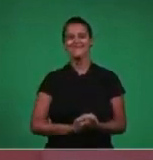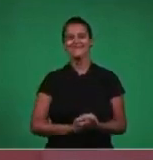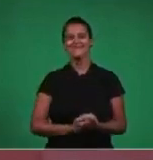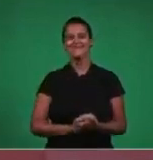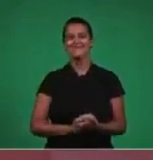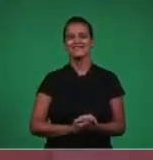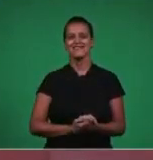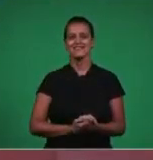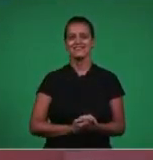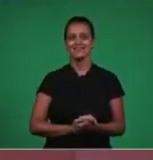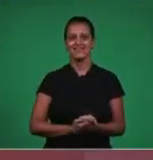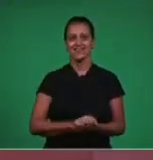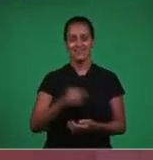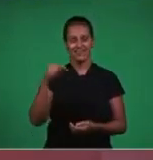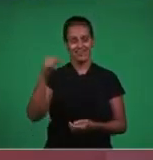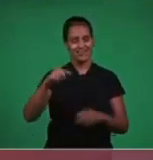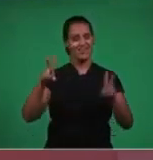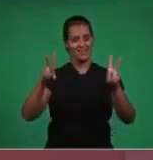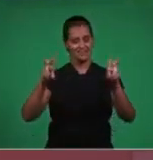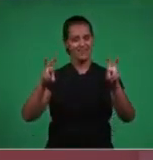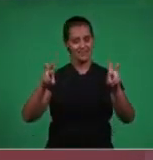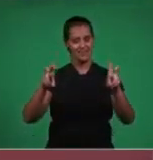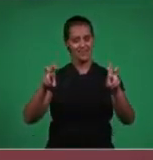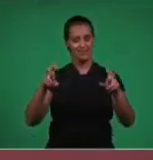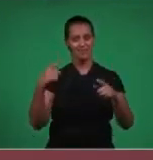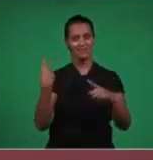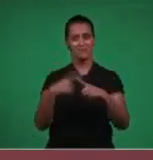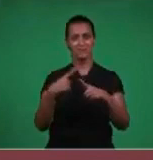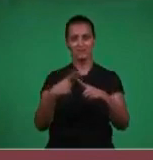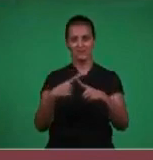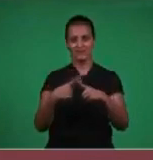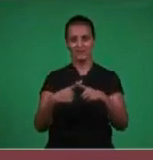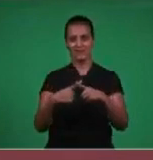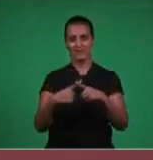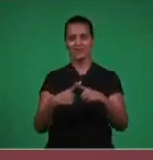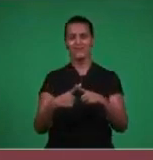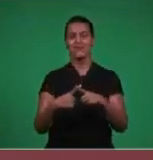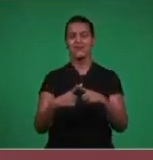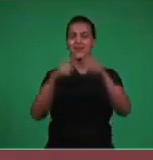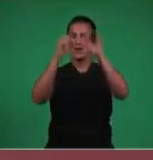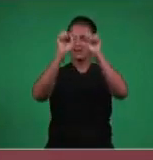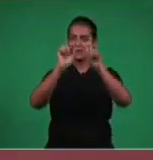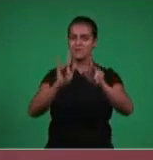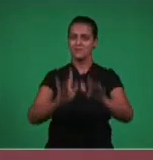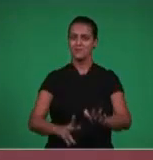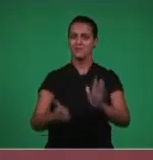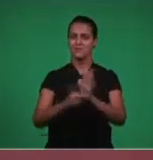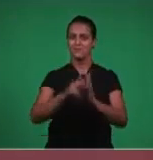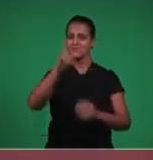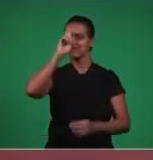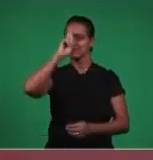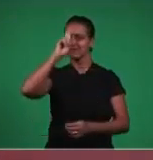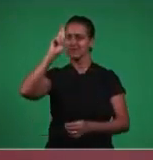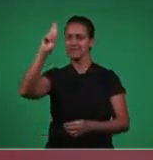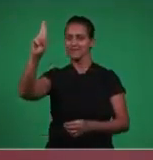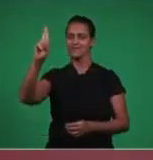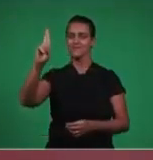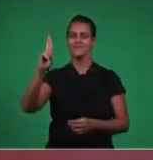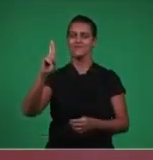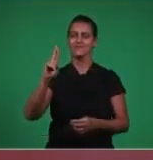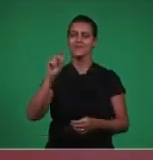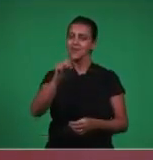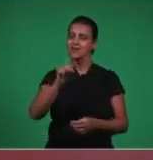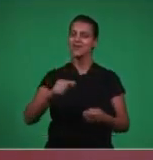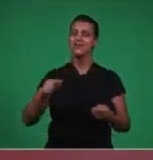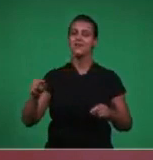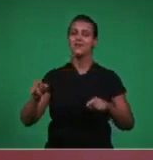justamente porque uma das bênçãos do Senhor para tanto o trabalho das servas quanto para os professores